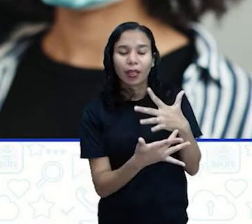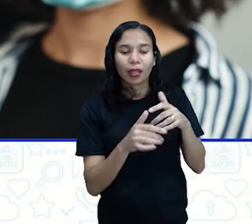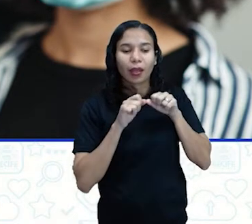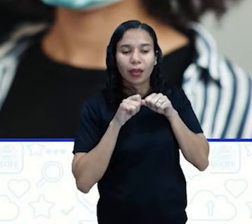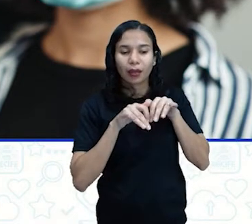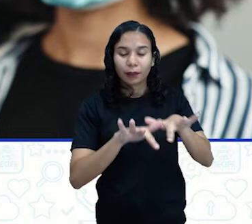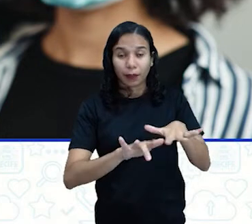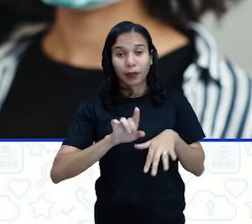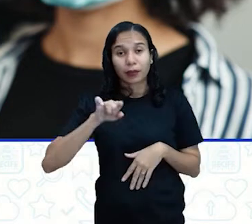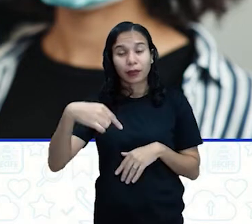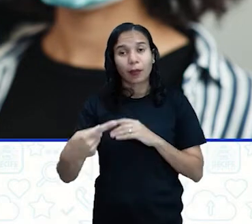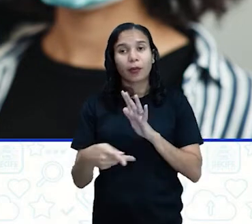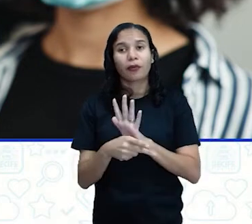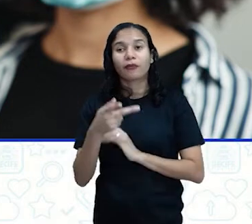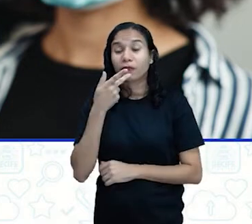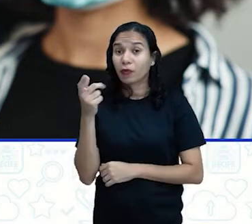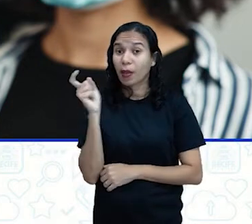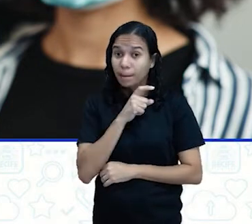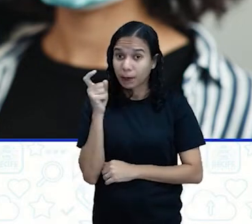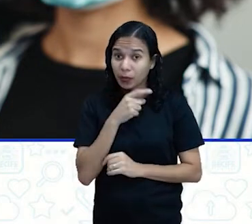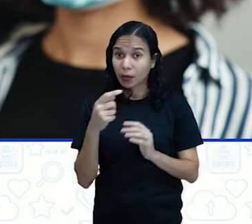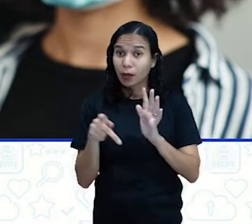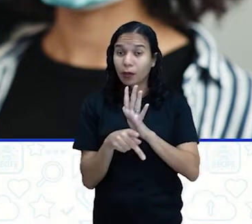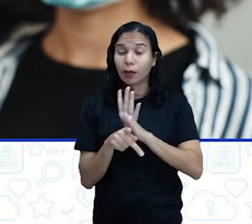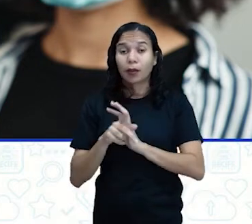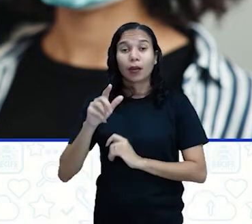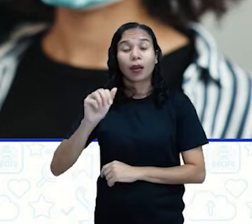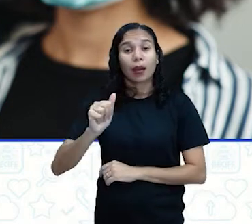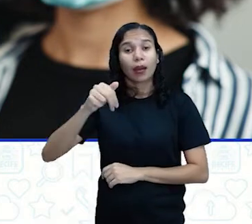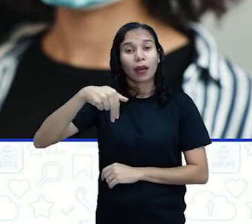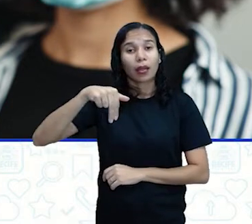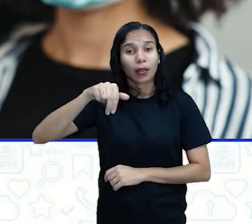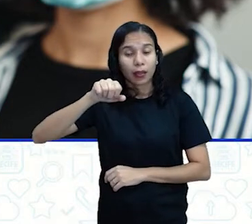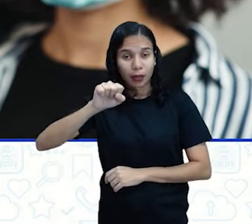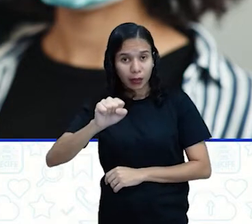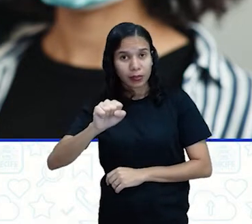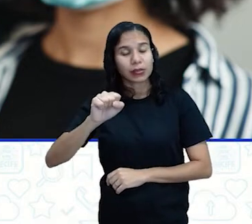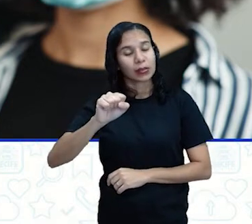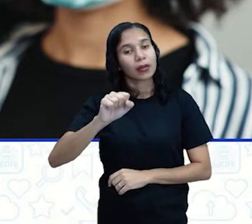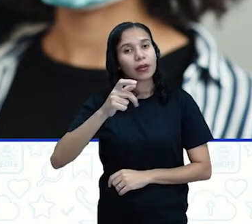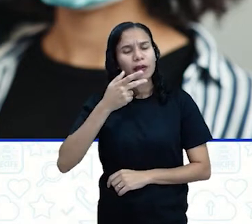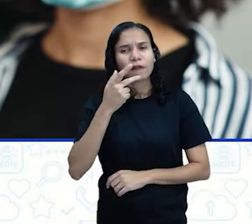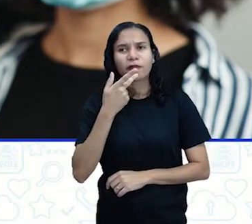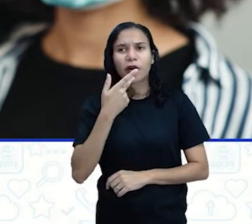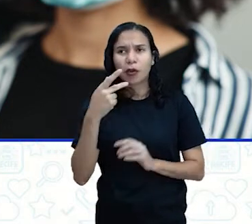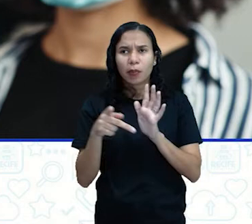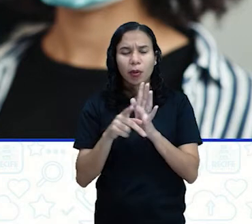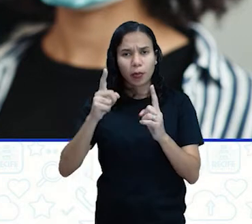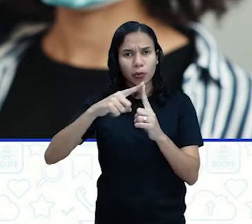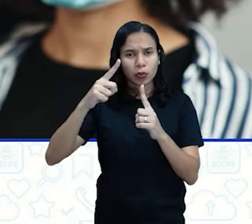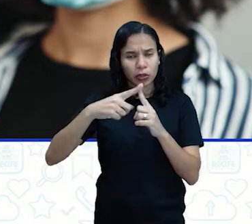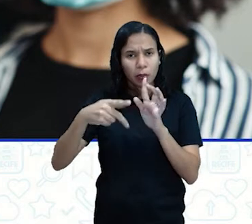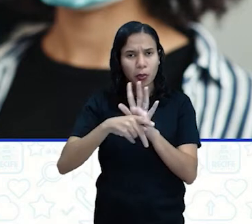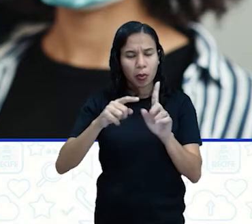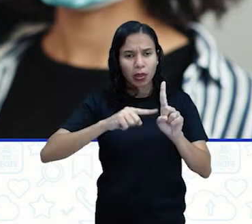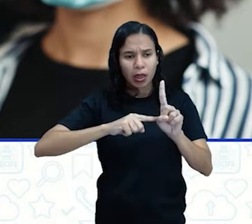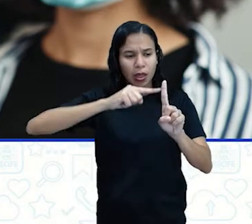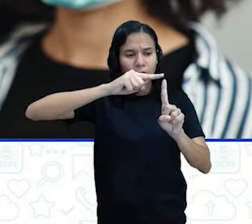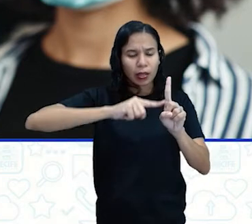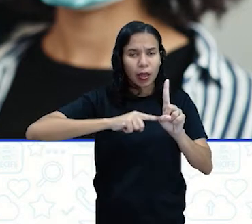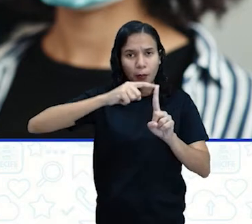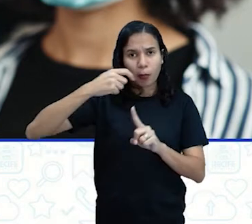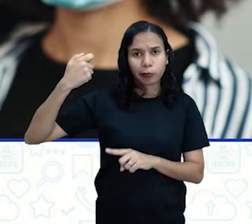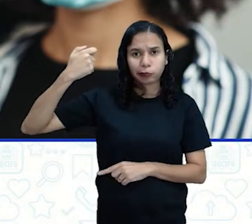e mais tarde desmentida pela Agência Nacional de Vigilância Sanitária afirmava que os termômetros do tipo infravermelho,